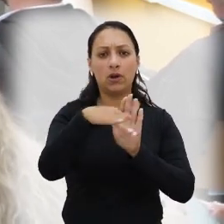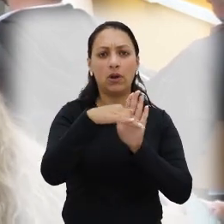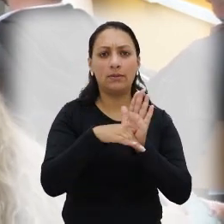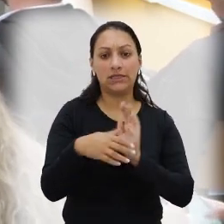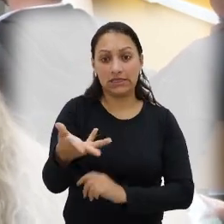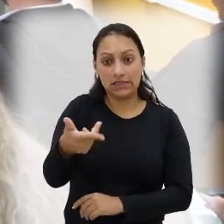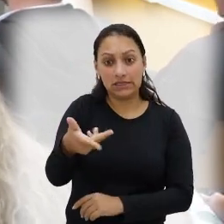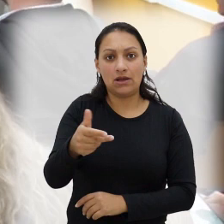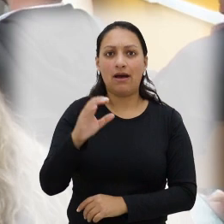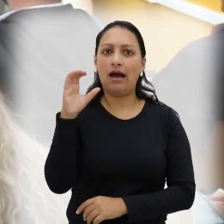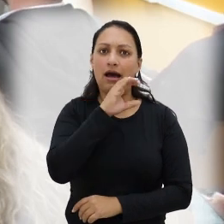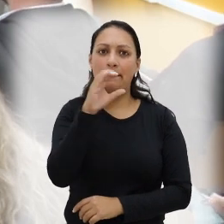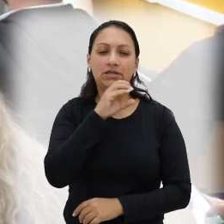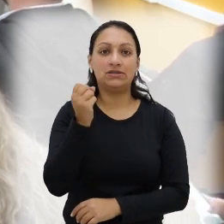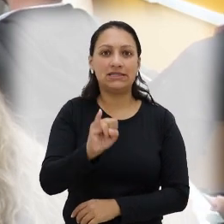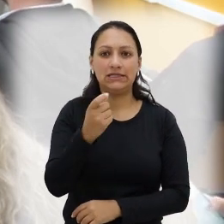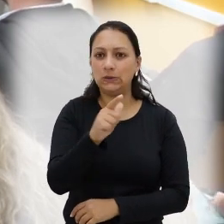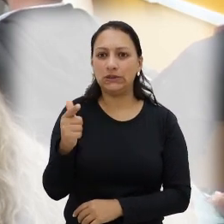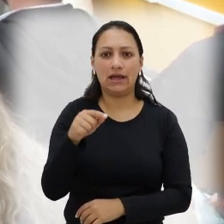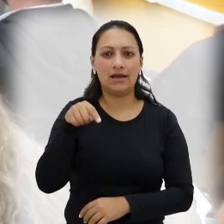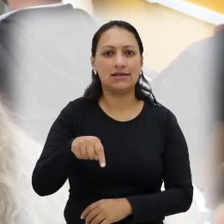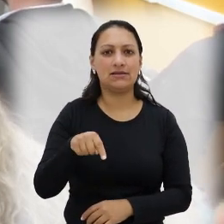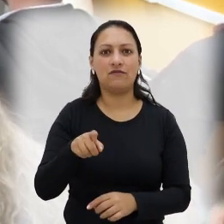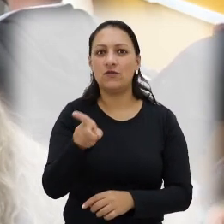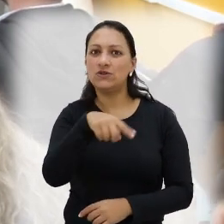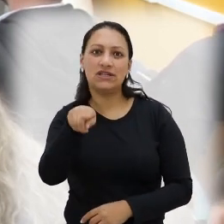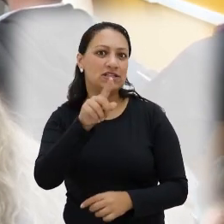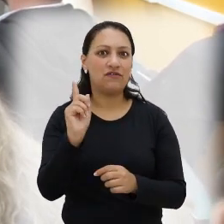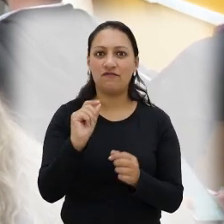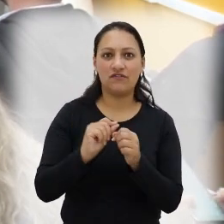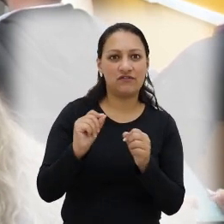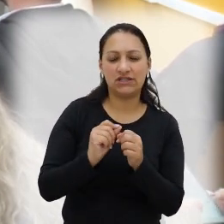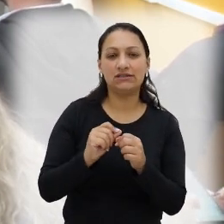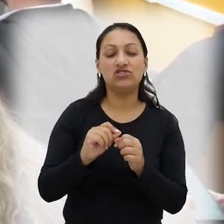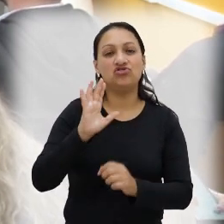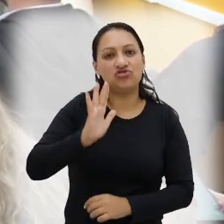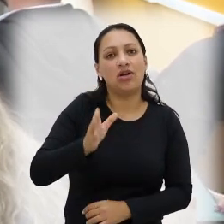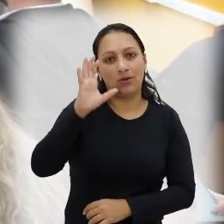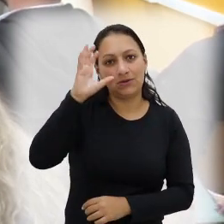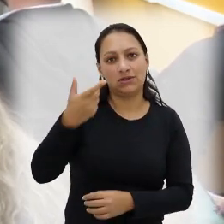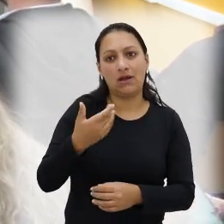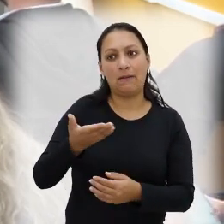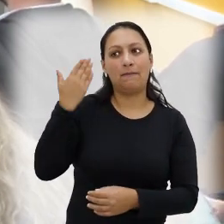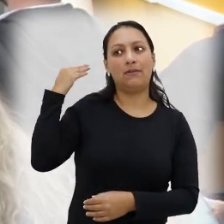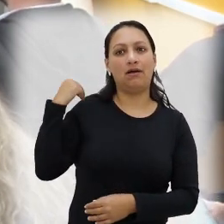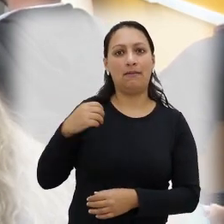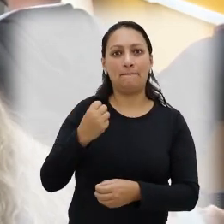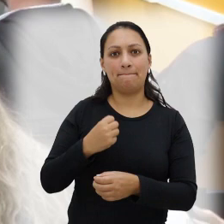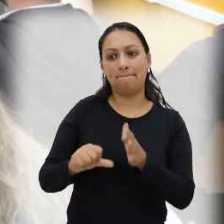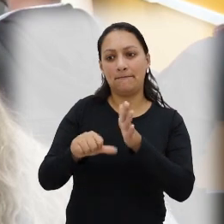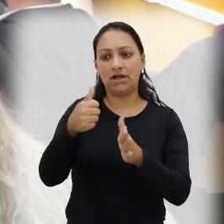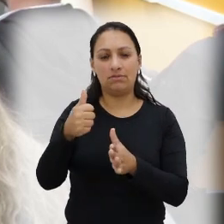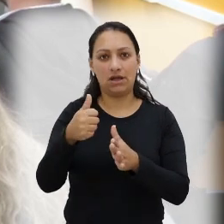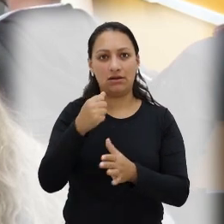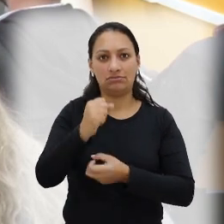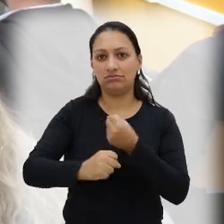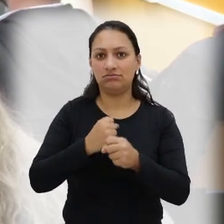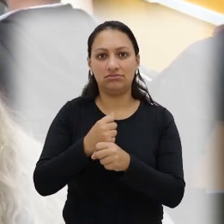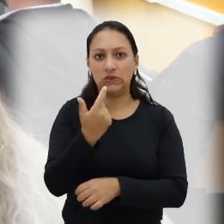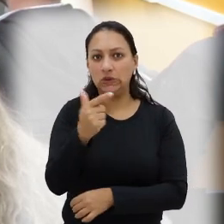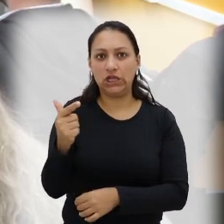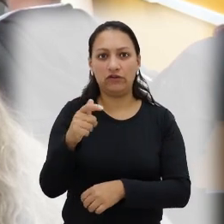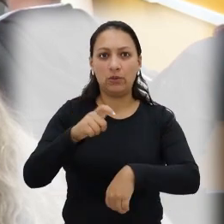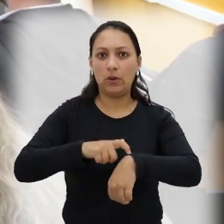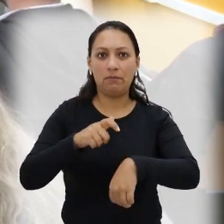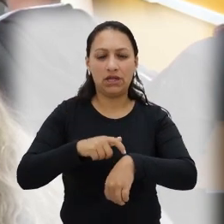tão corrido que, se não tiver essa janela, vocês não vão fazer. E já aconteceu nas edições passadas, né? A primeira edição, acho que não teve POC, não teve